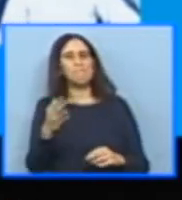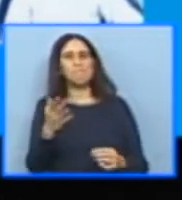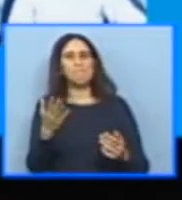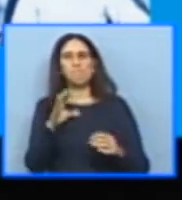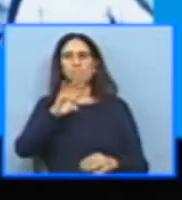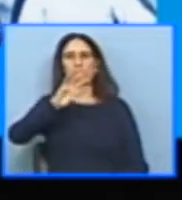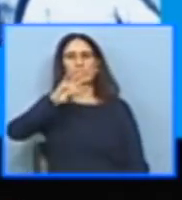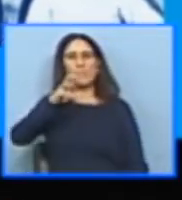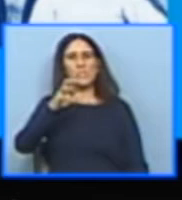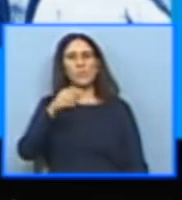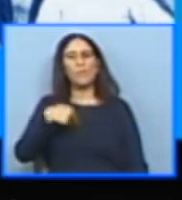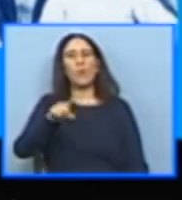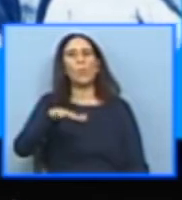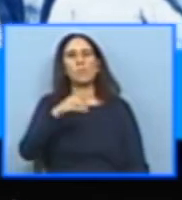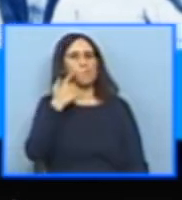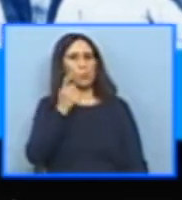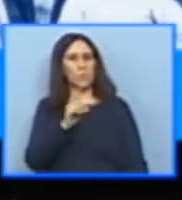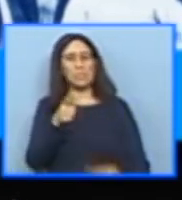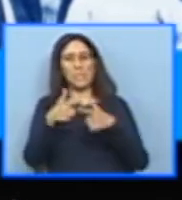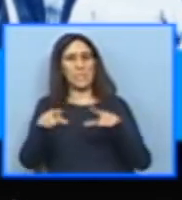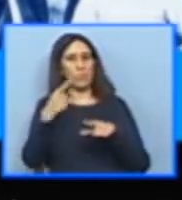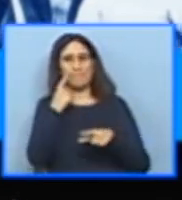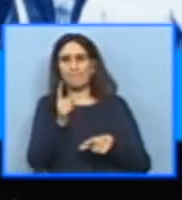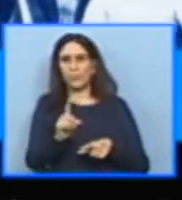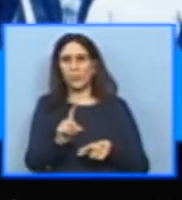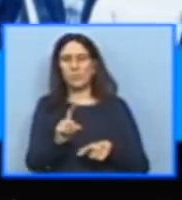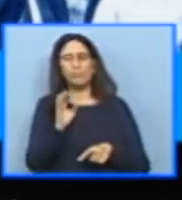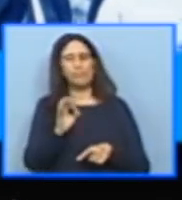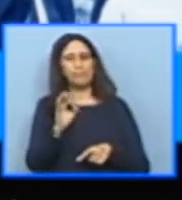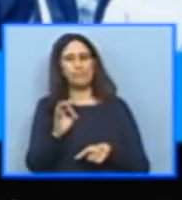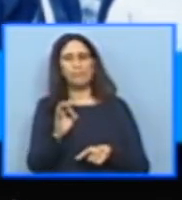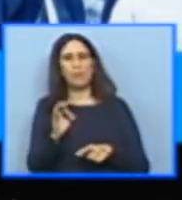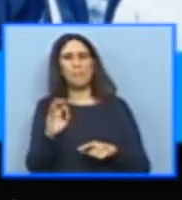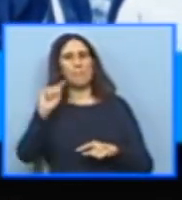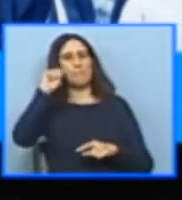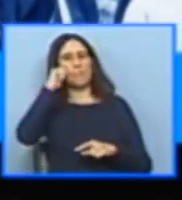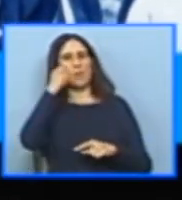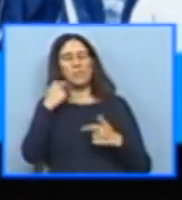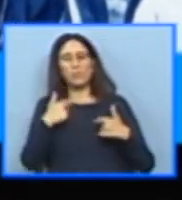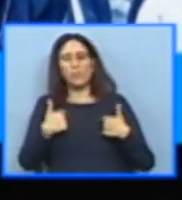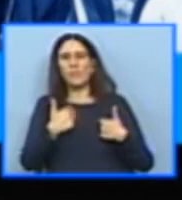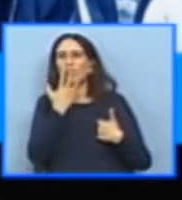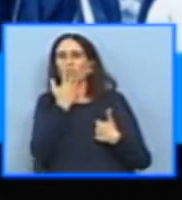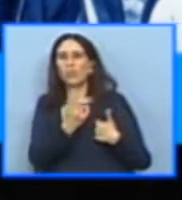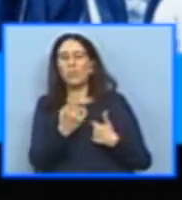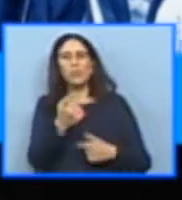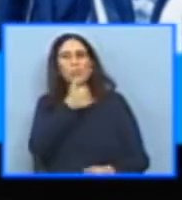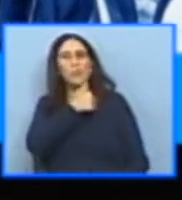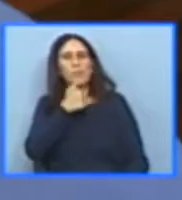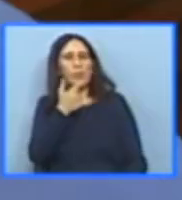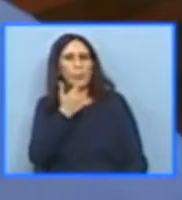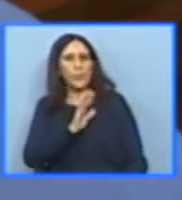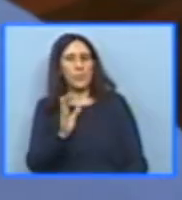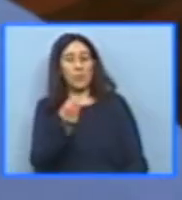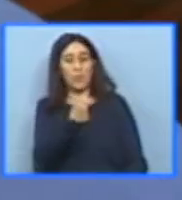o país para onde vão, não conhecem a língua, estão completamente à mercê de si próprias. É um sofrimento brutal para